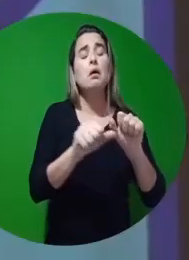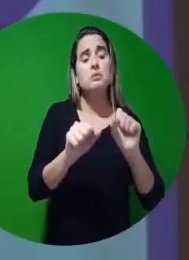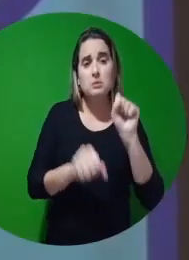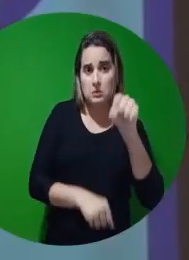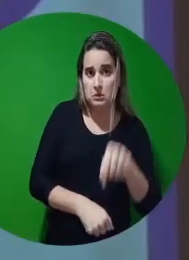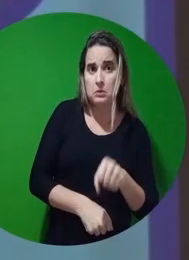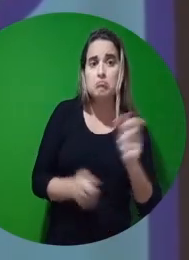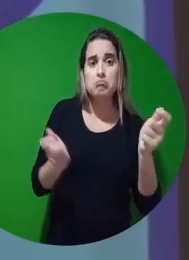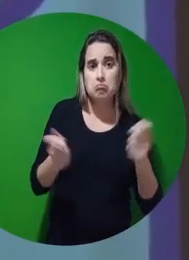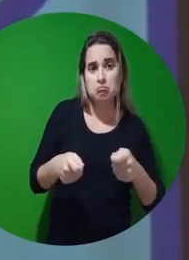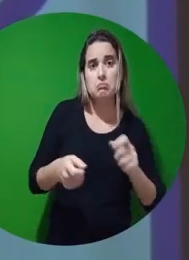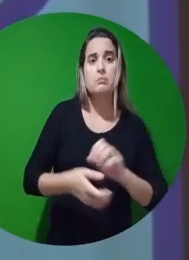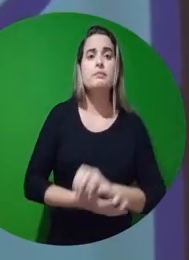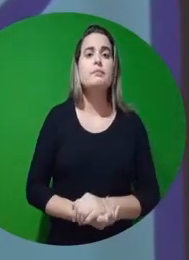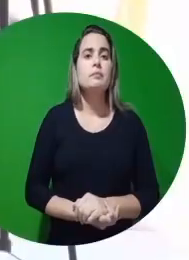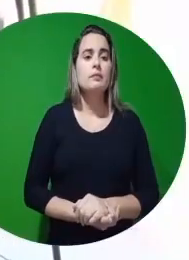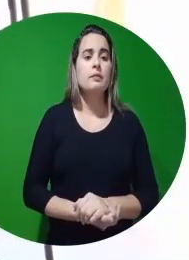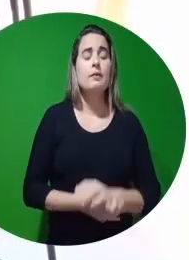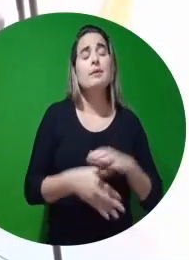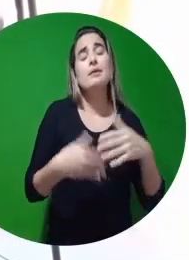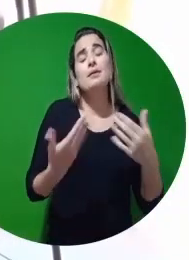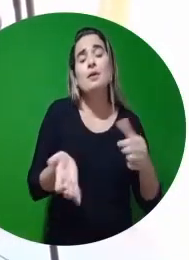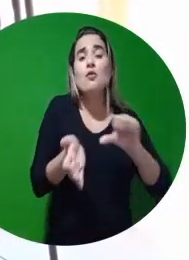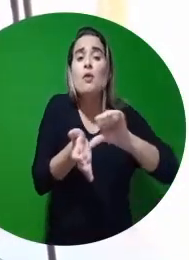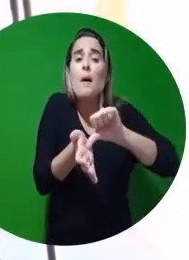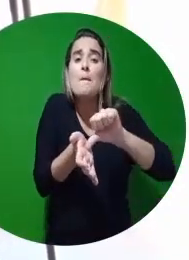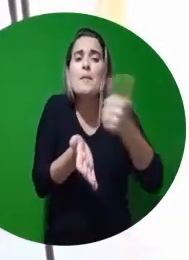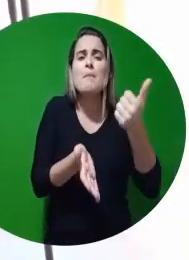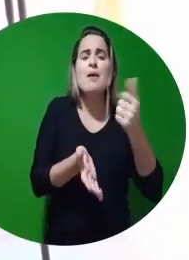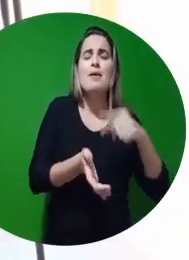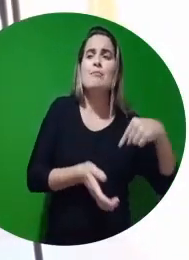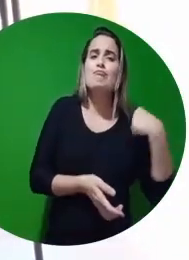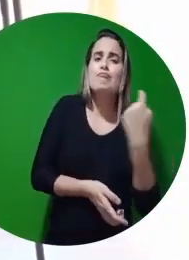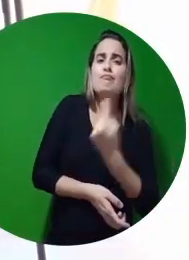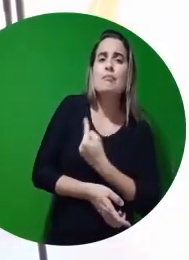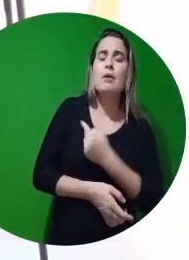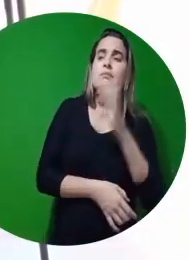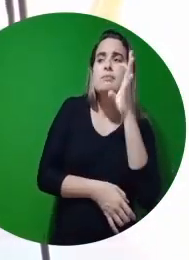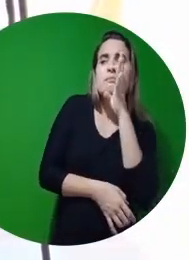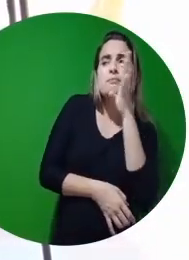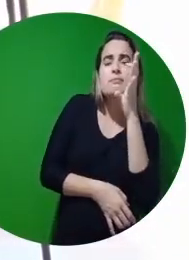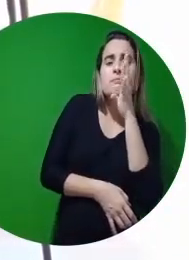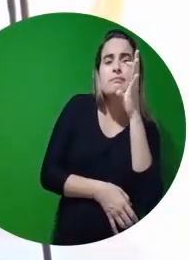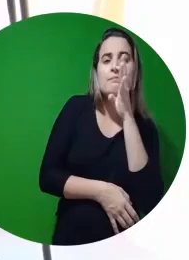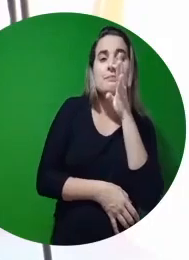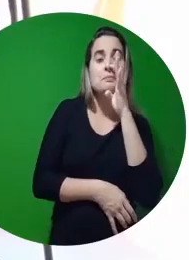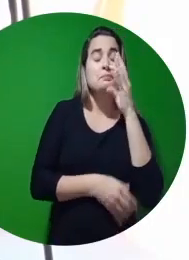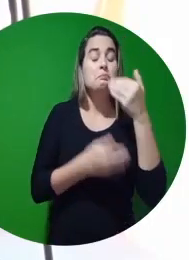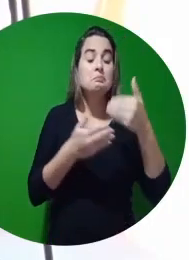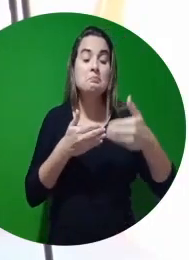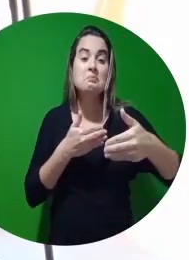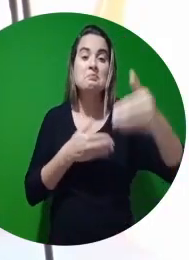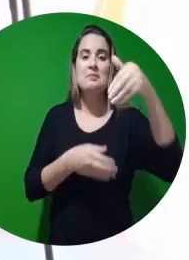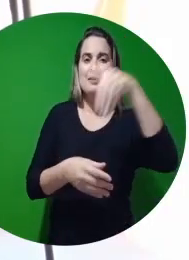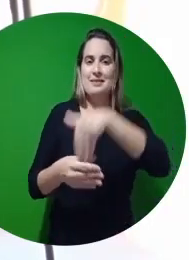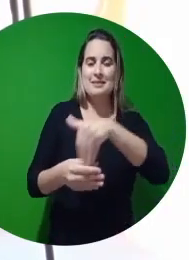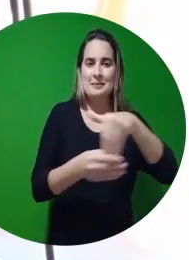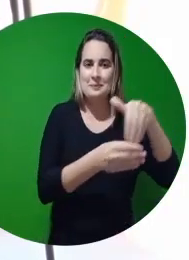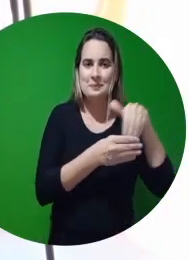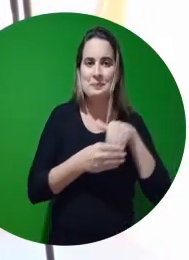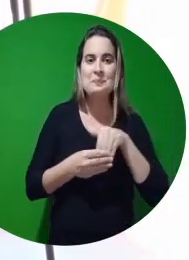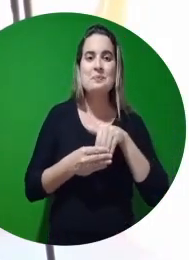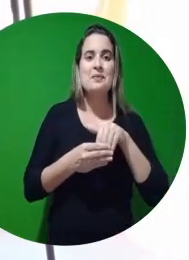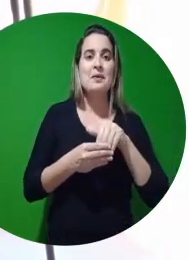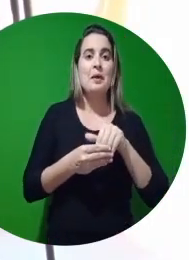necessidade e aproximação das eleições foram as primeiras impressões e observações Acerca das eleições